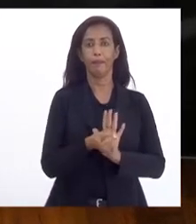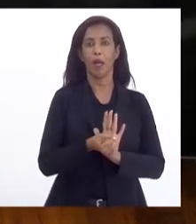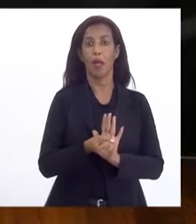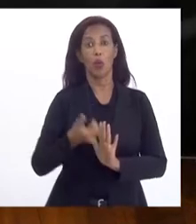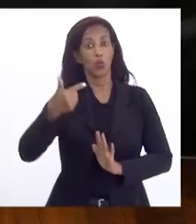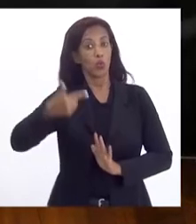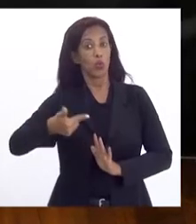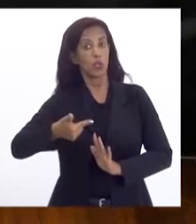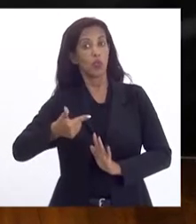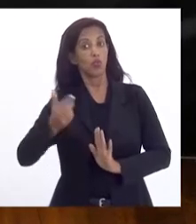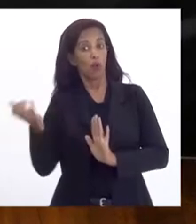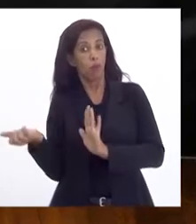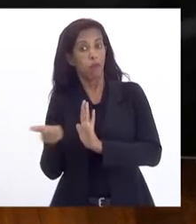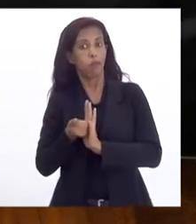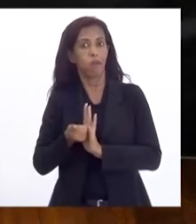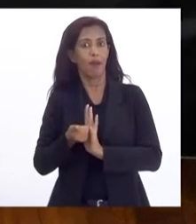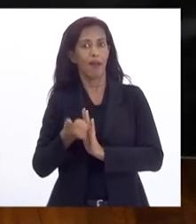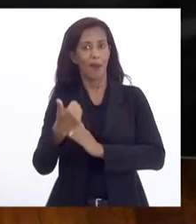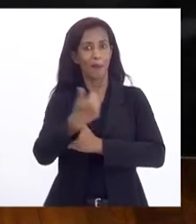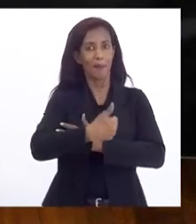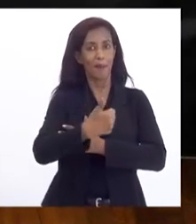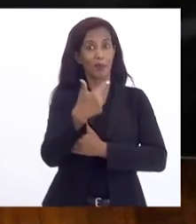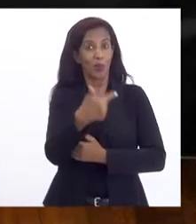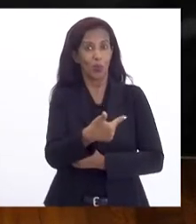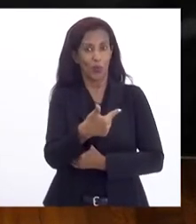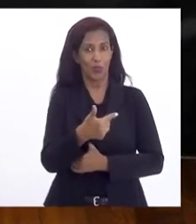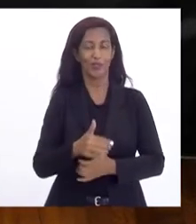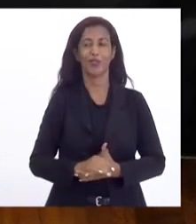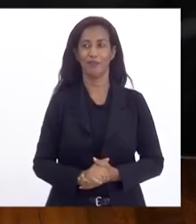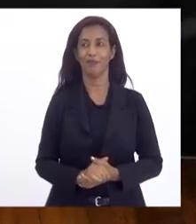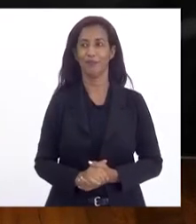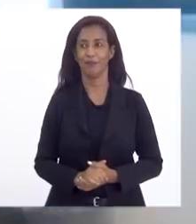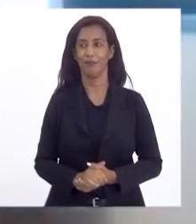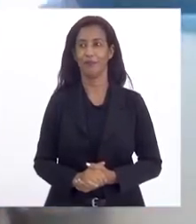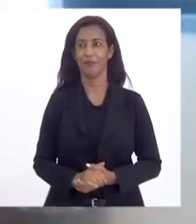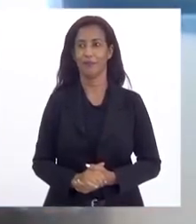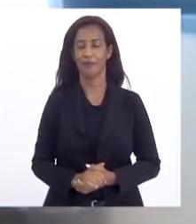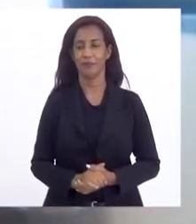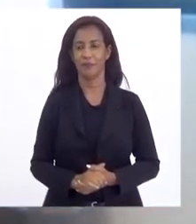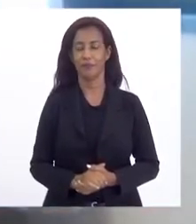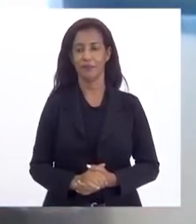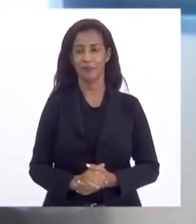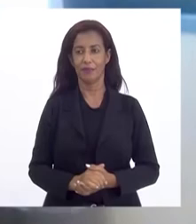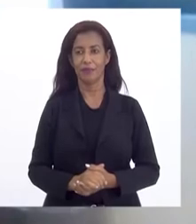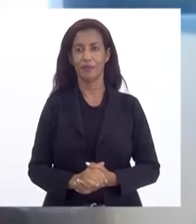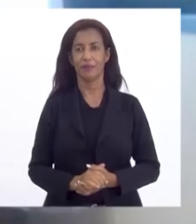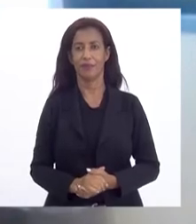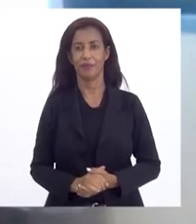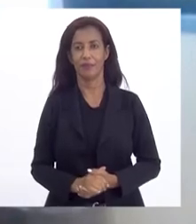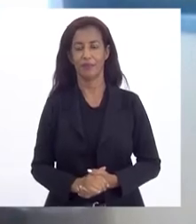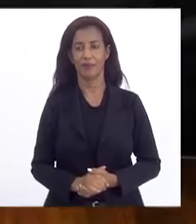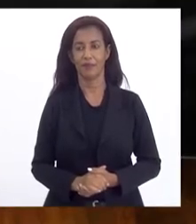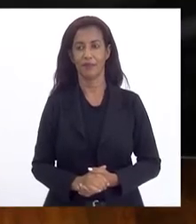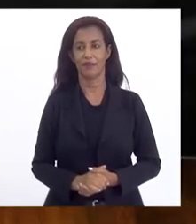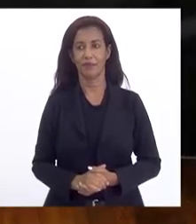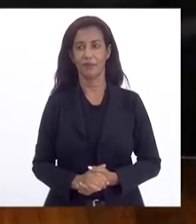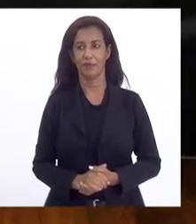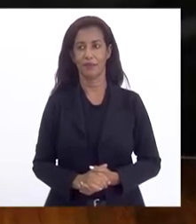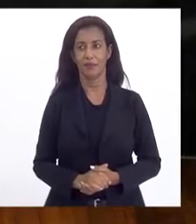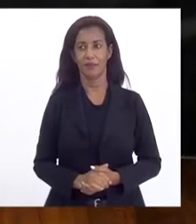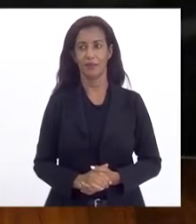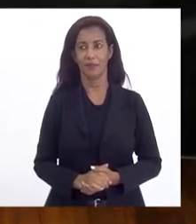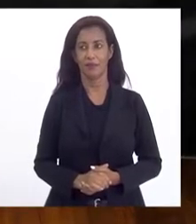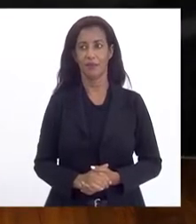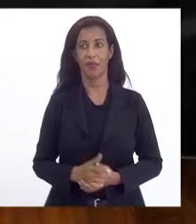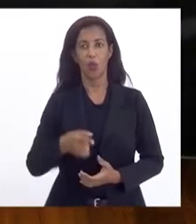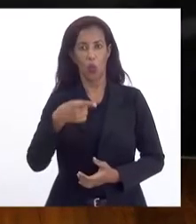já é tombado, Mink. Como é que você não vai tomar o primeiro? São dois. Ah, tá bom, tudo bem. São dois pavilhões. Vai, tá certo. Já, um